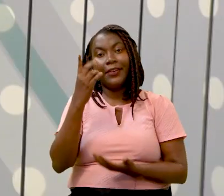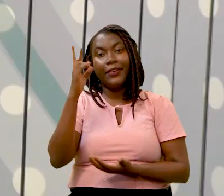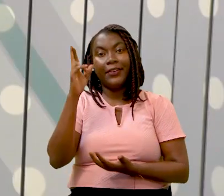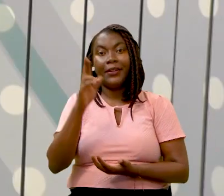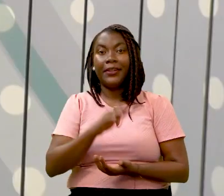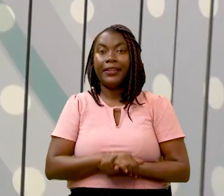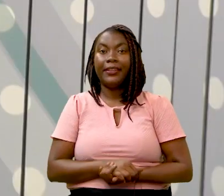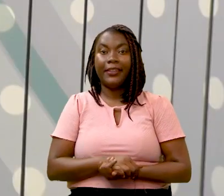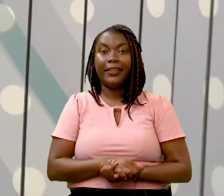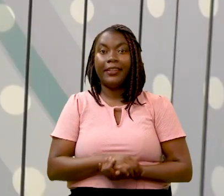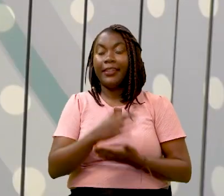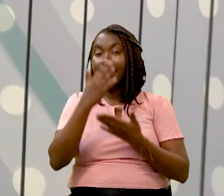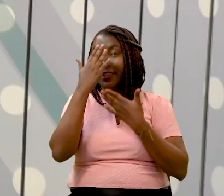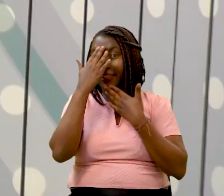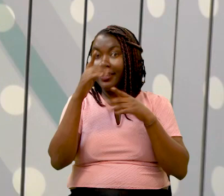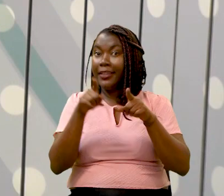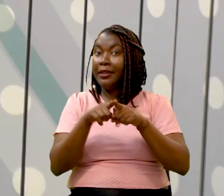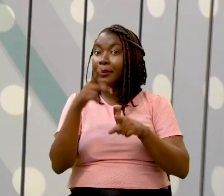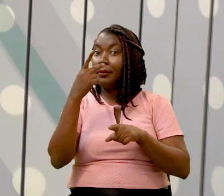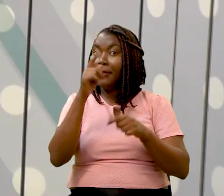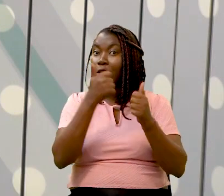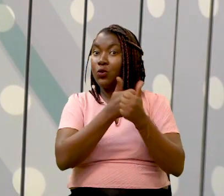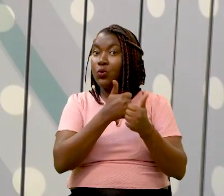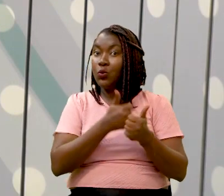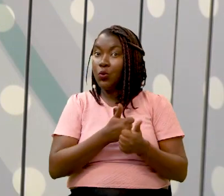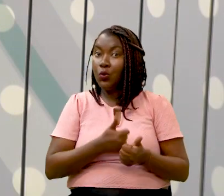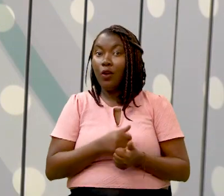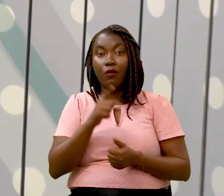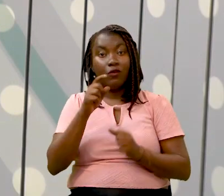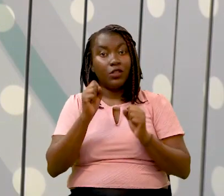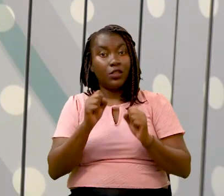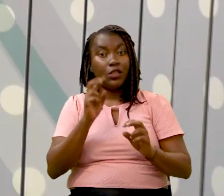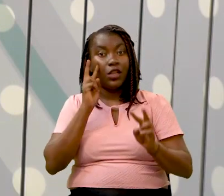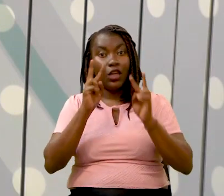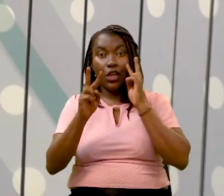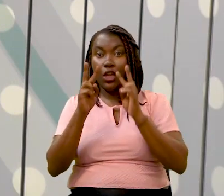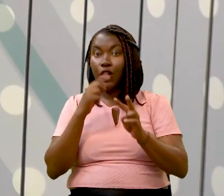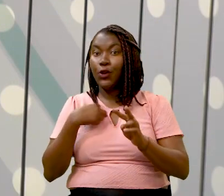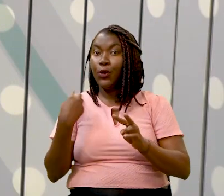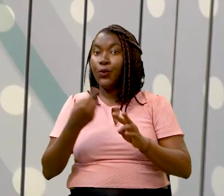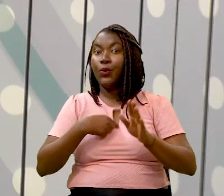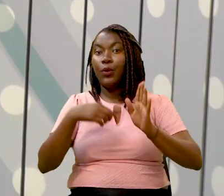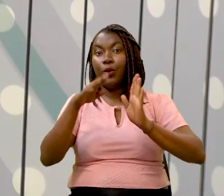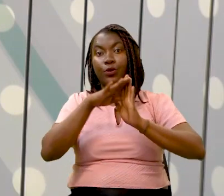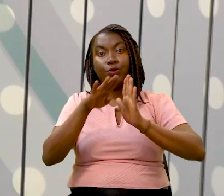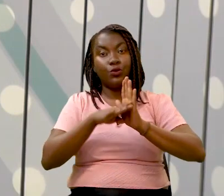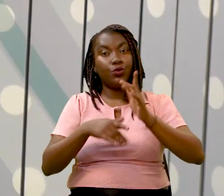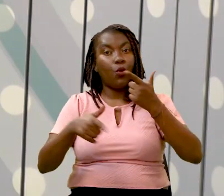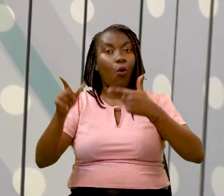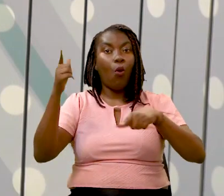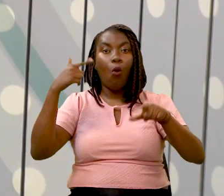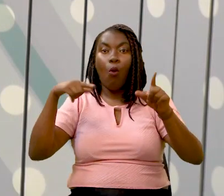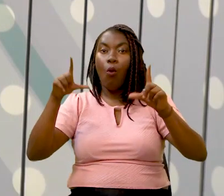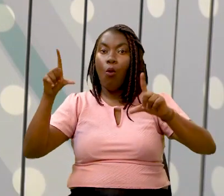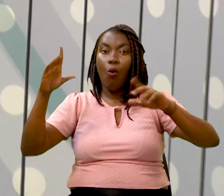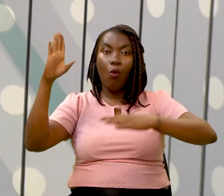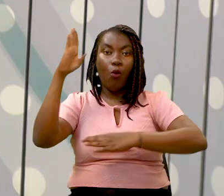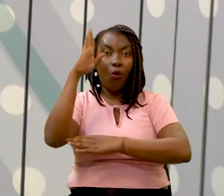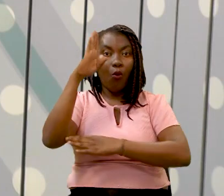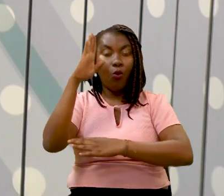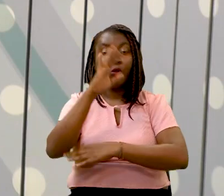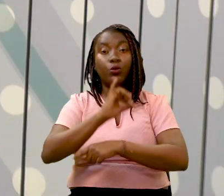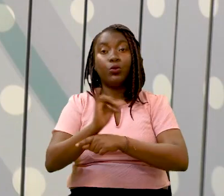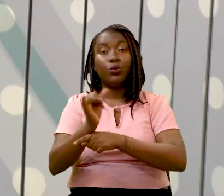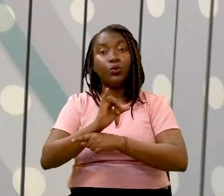doutora. Obrigada também pela sua companhia. Você pode conferir o nosso programa e outros da TV Câmara